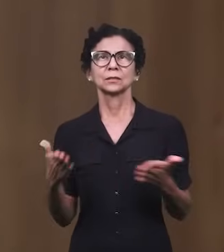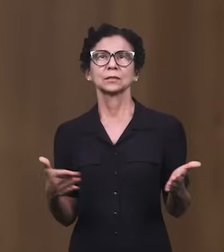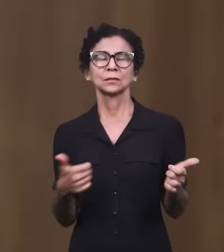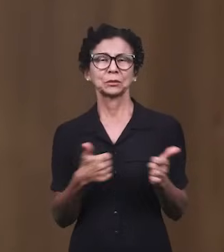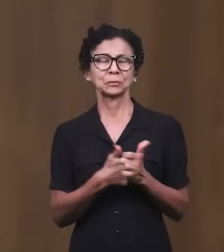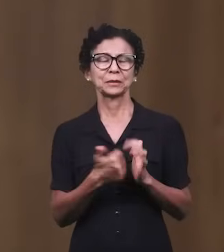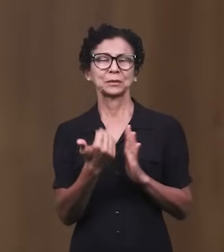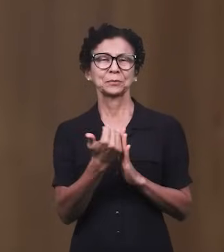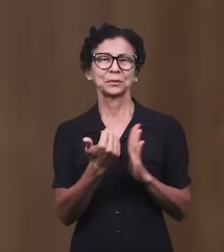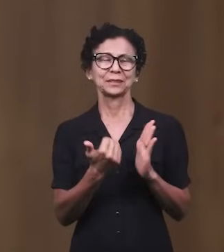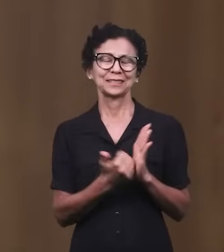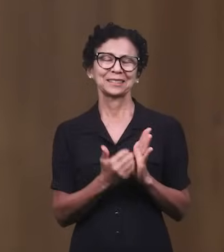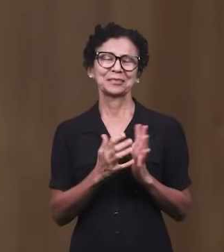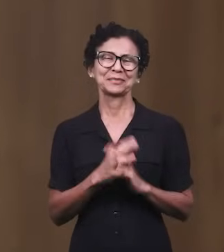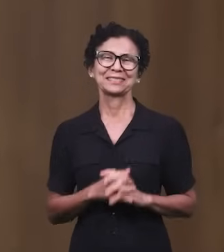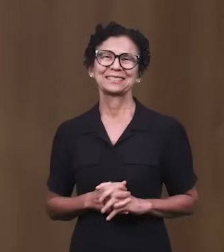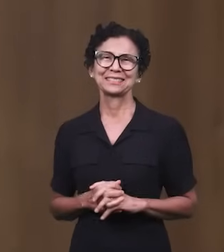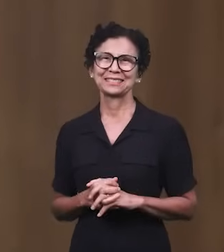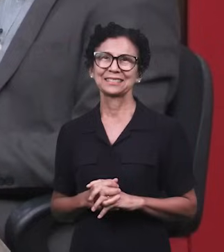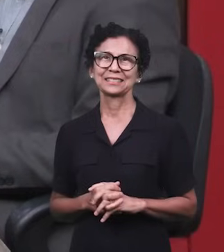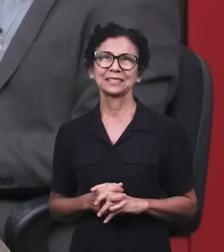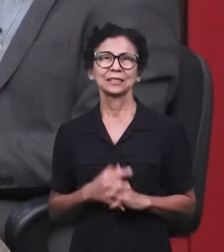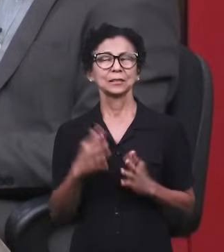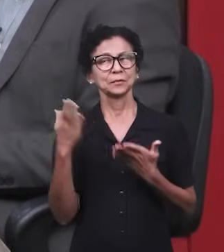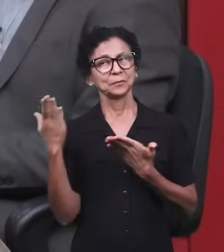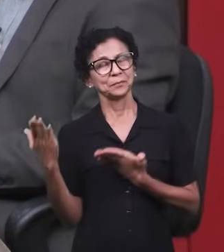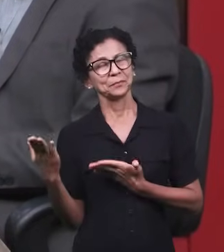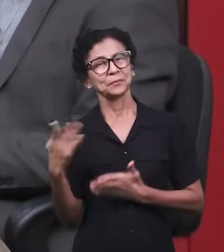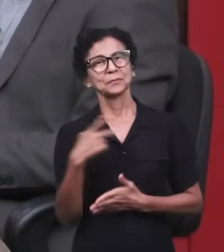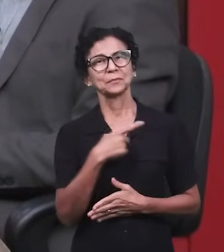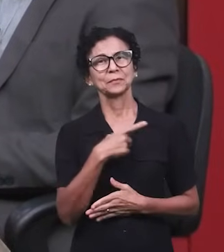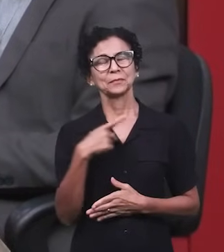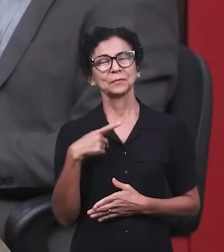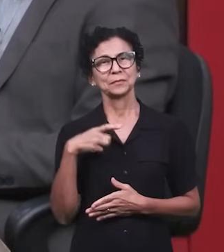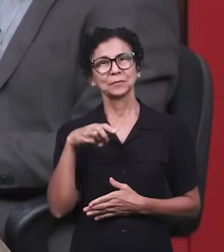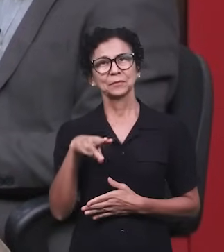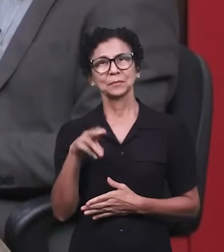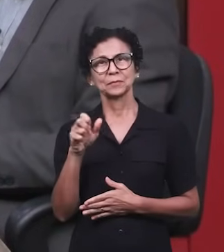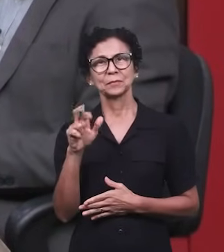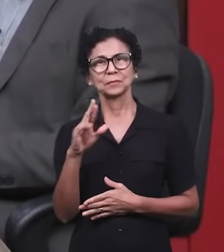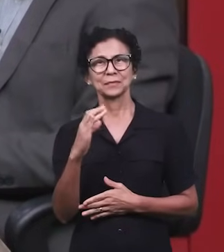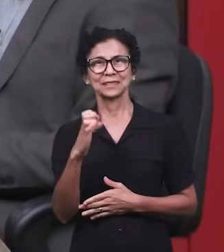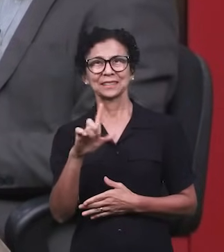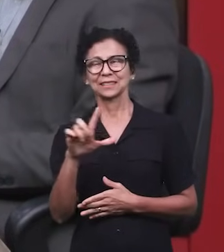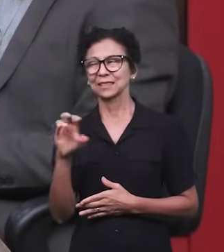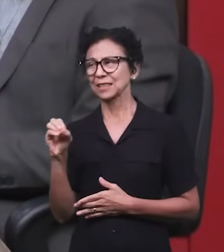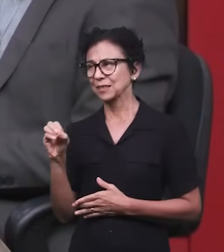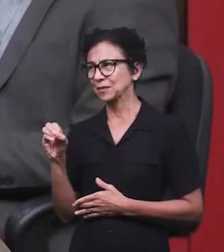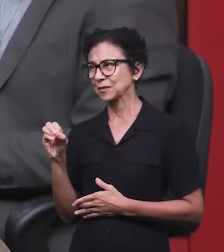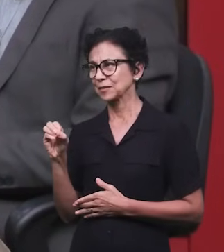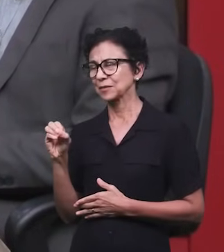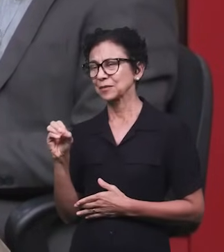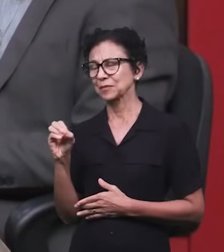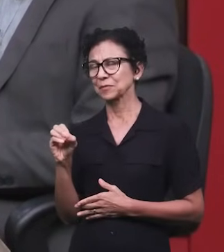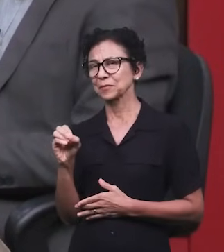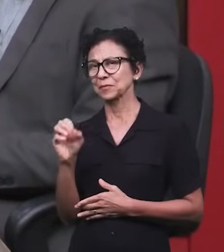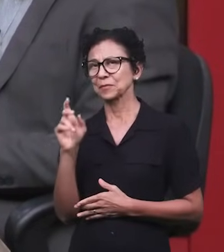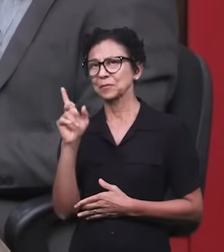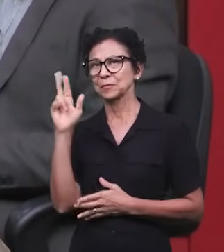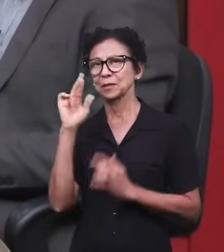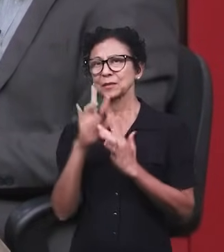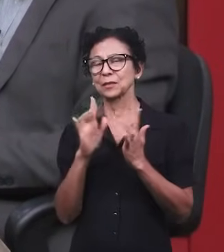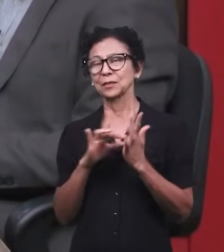esse programa que tem sido maravilhoso. Né? Amém. Pastor Marcelo Ferreira, Pai do Senhor. Pai do Senhor a todos. Muito bem,